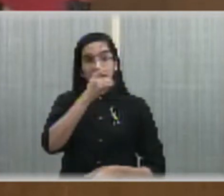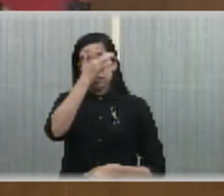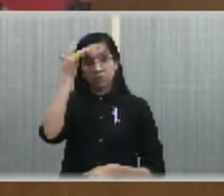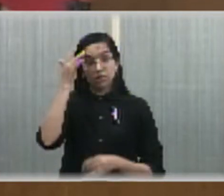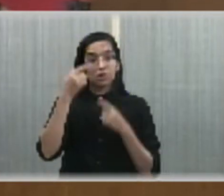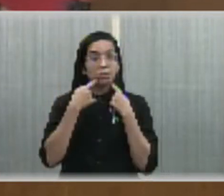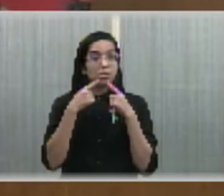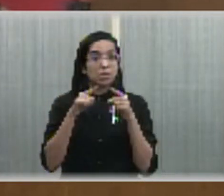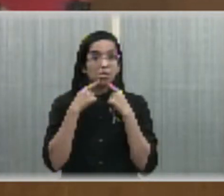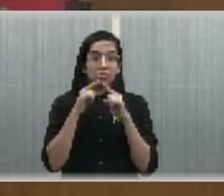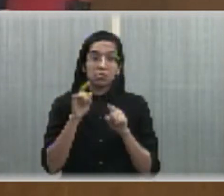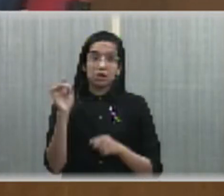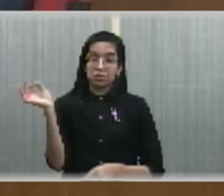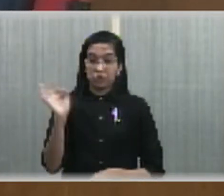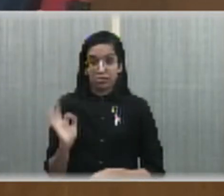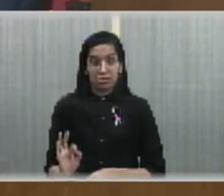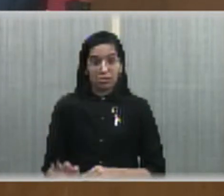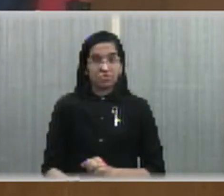faltas. Nenhum.